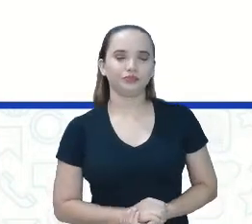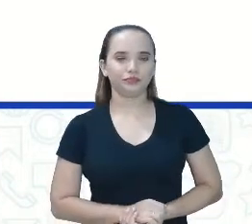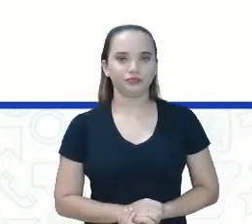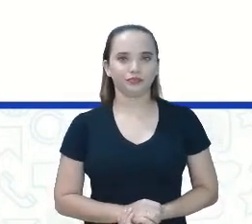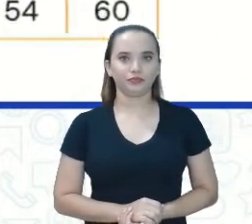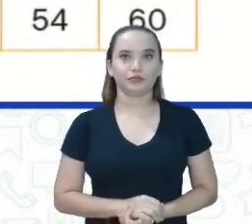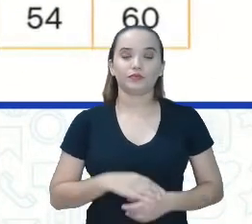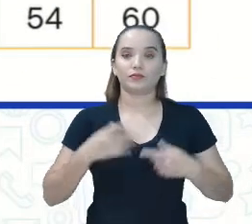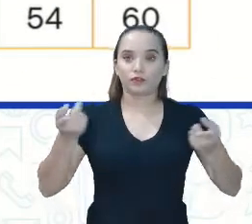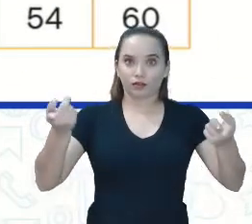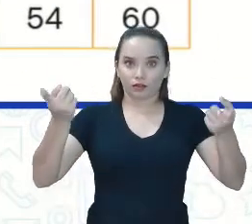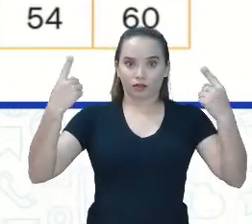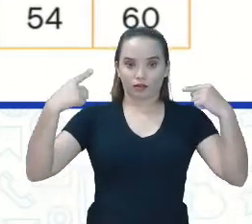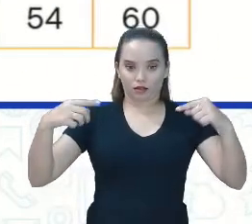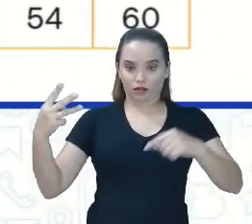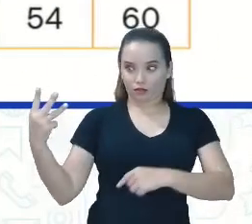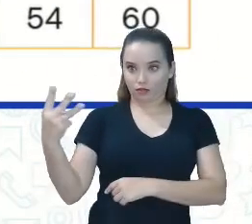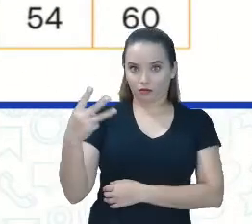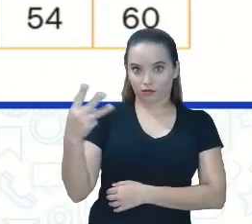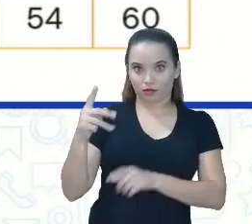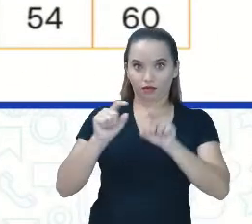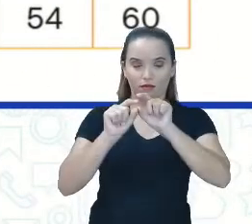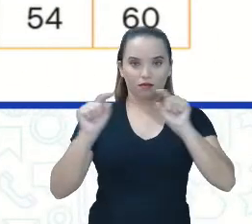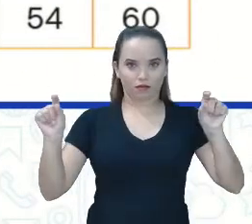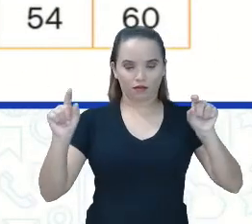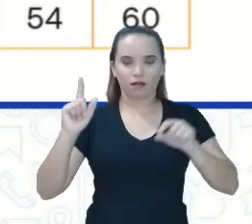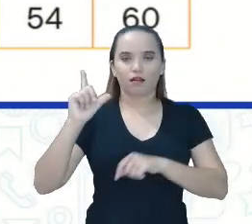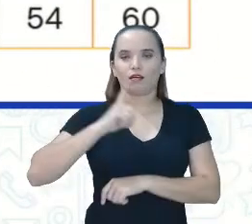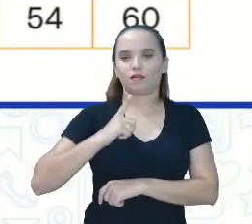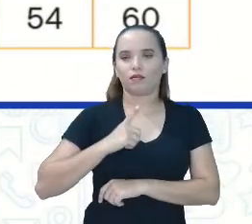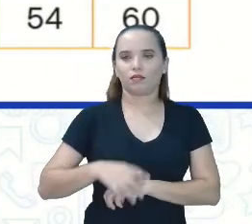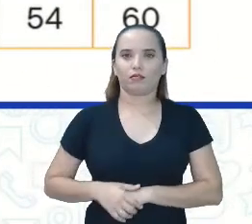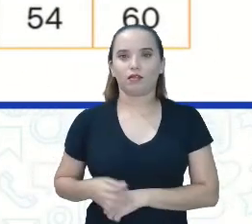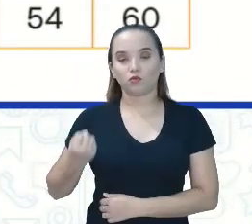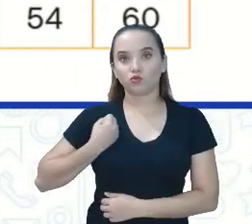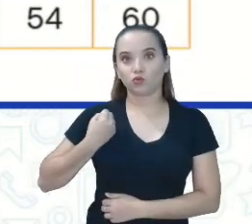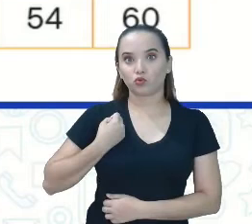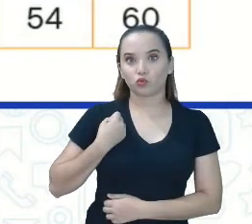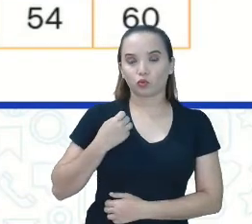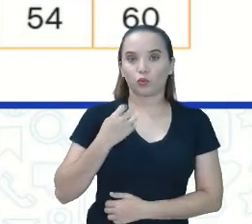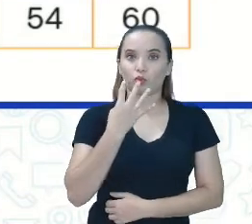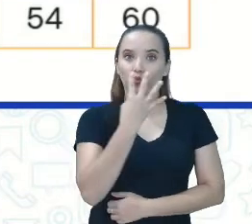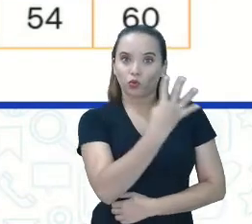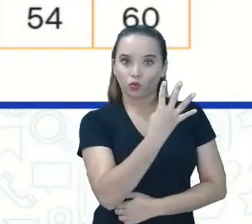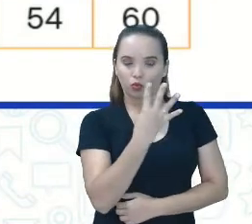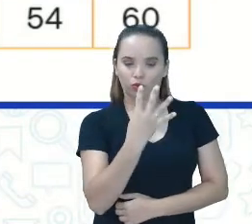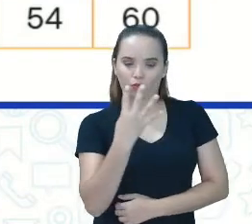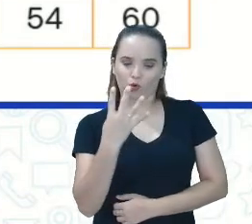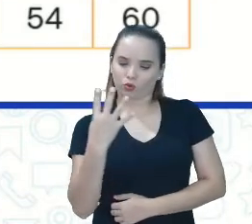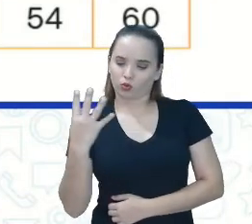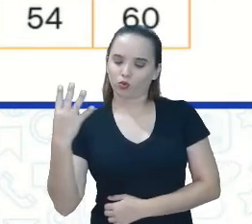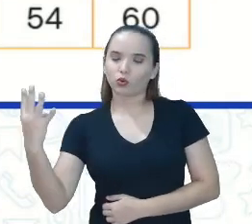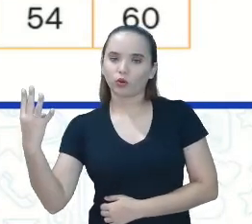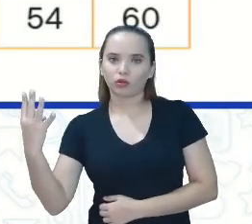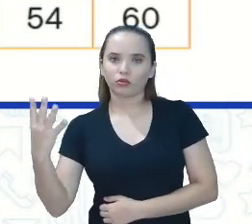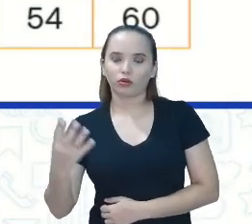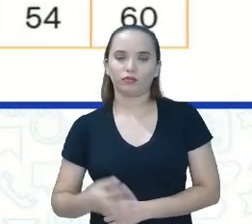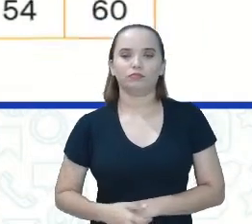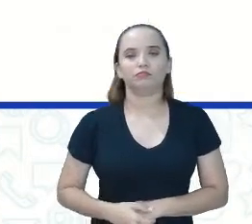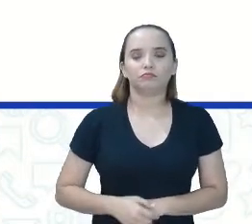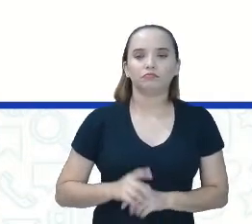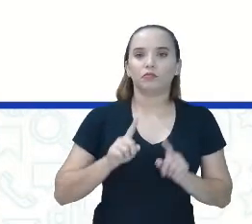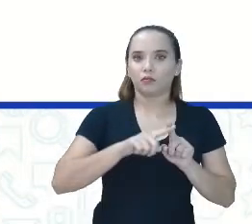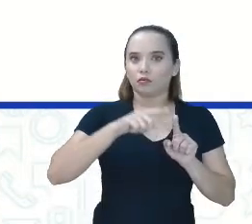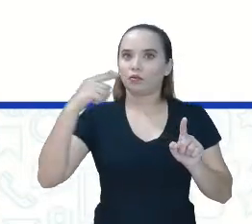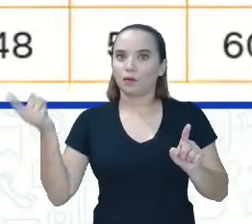certo? Depois, a gente tem na próxima linha aí os números que vão de 4 em 4, certo?